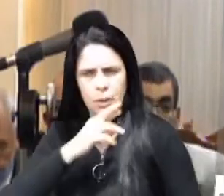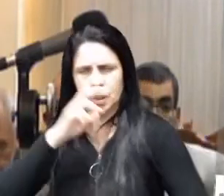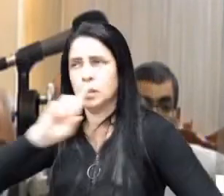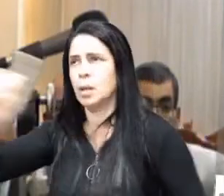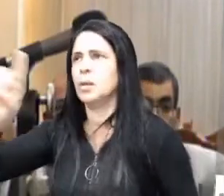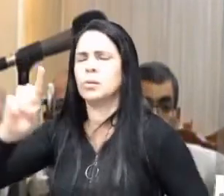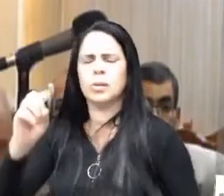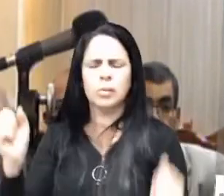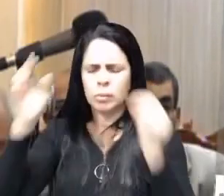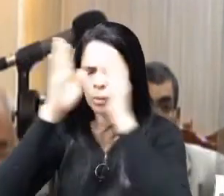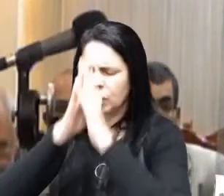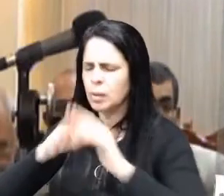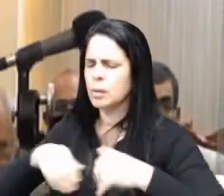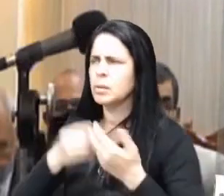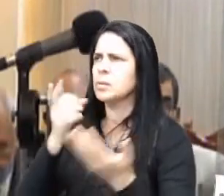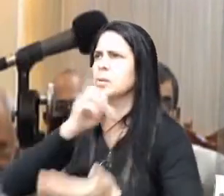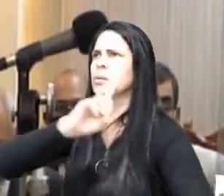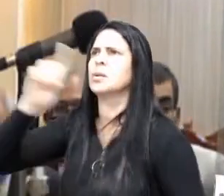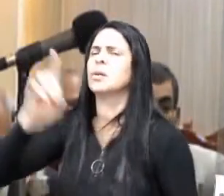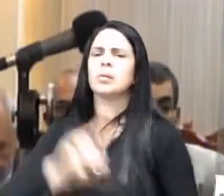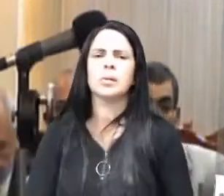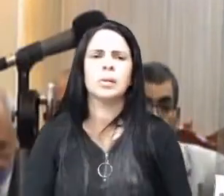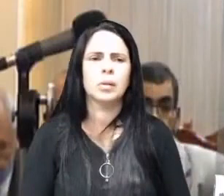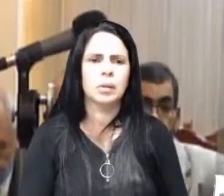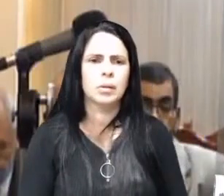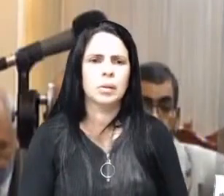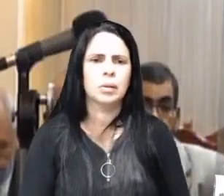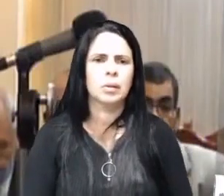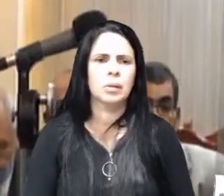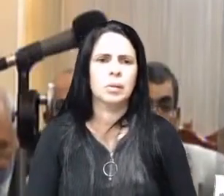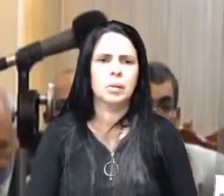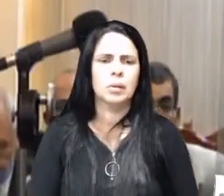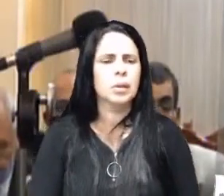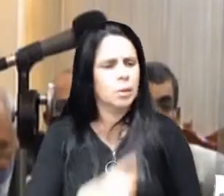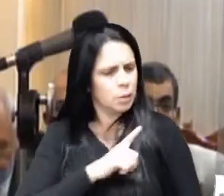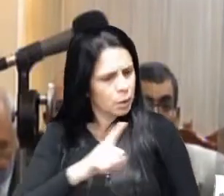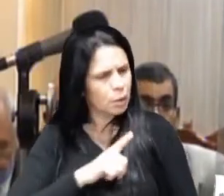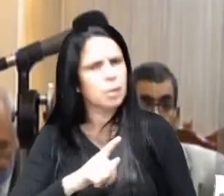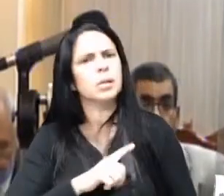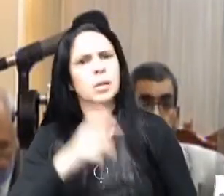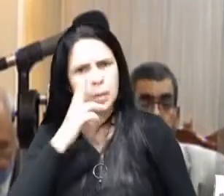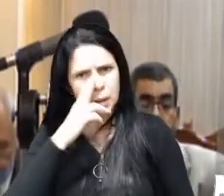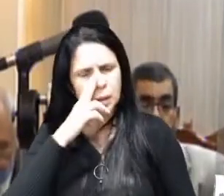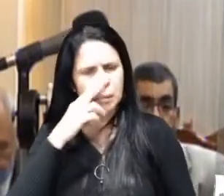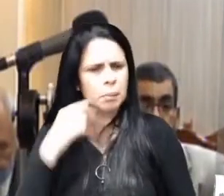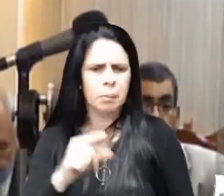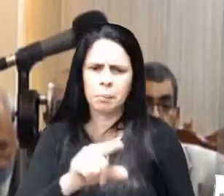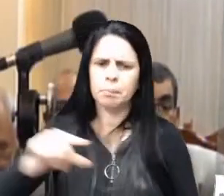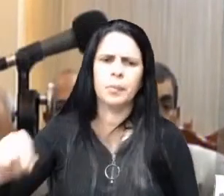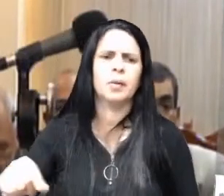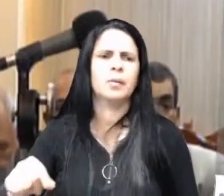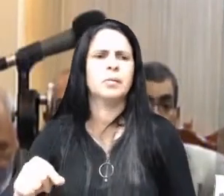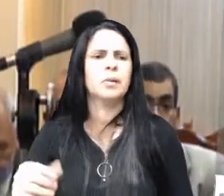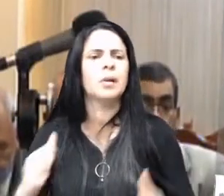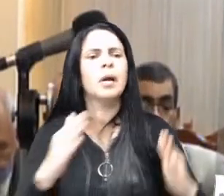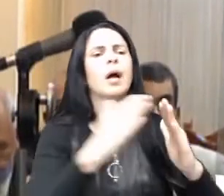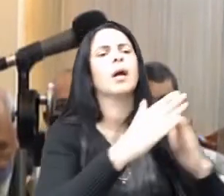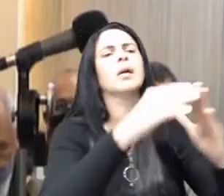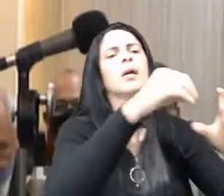Deus. Há crentes que estão preferindo hoje ficar em casa do que estar na